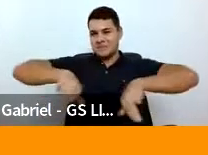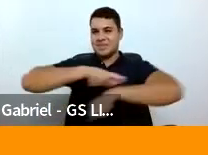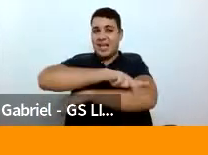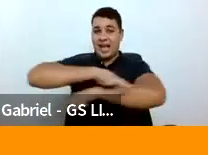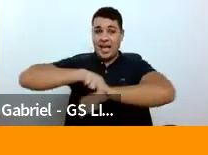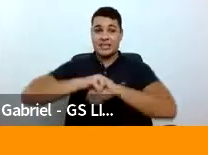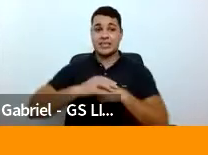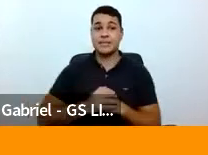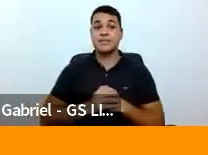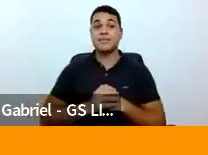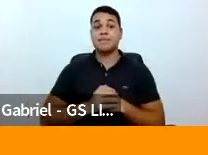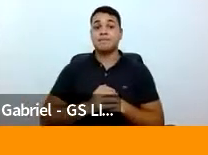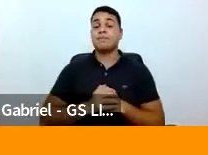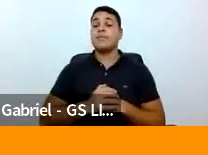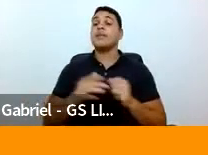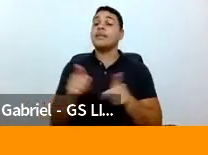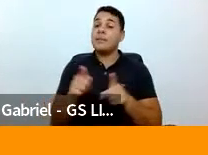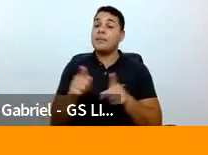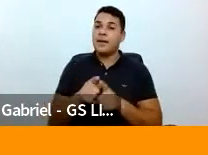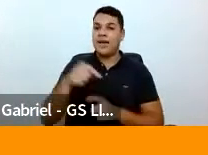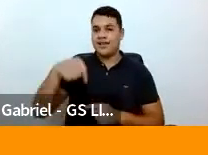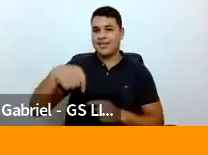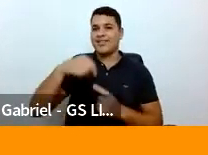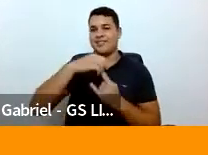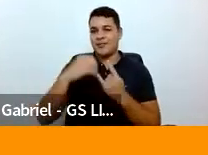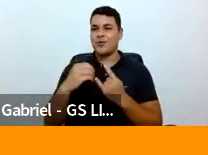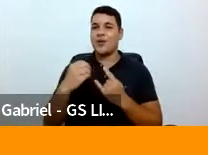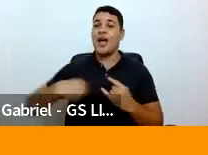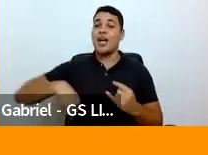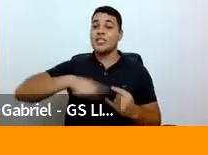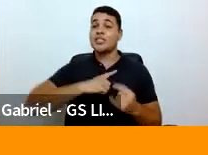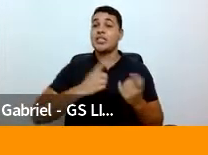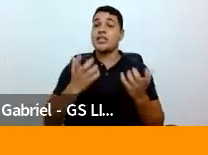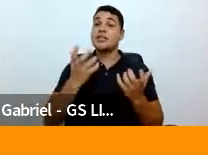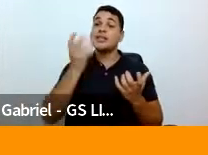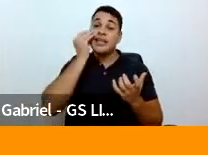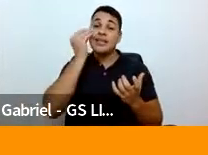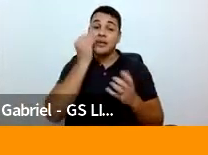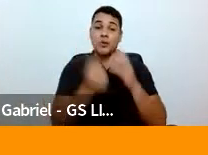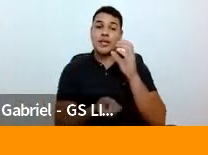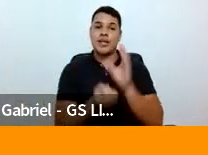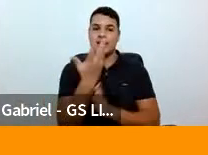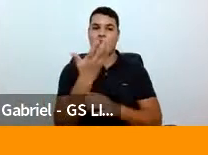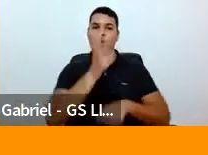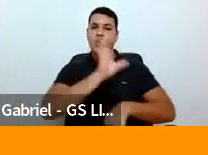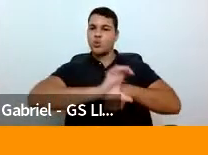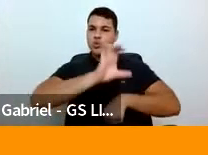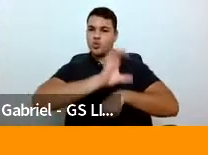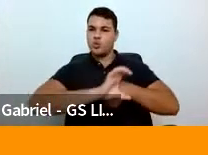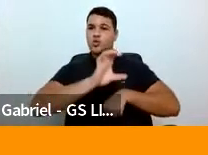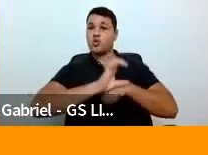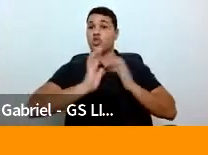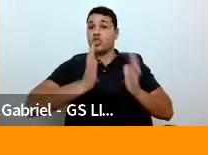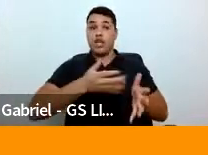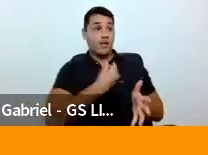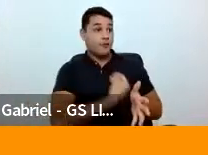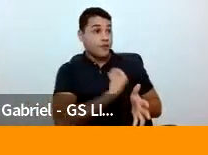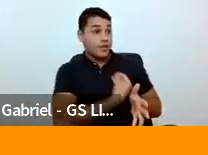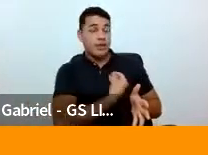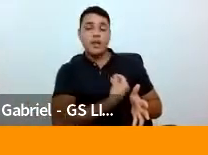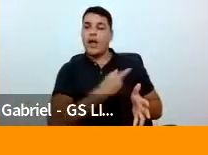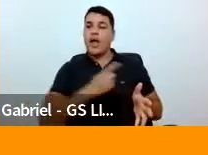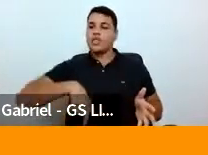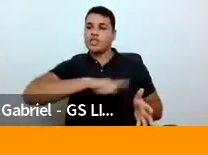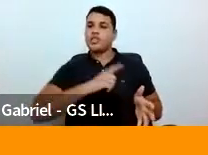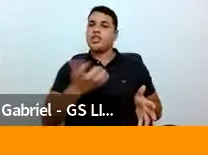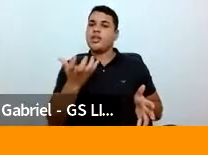Fiocruz, assim como a gente tem tentado fazer uma articulação, né, com as unidades da instituição, para tentar fazer